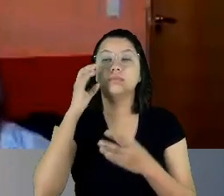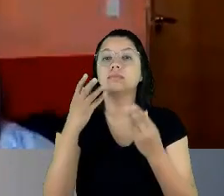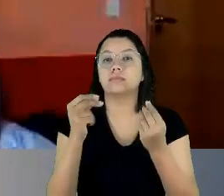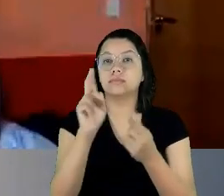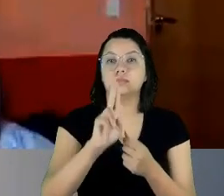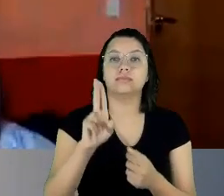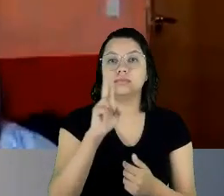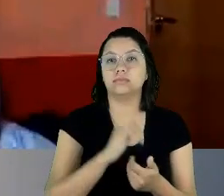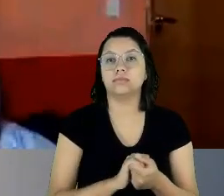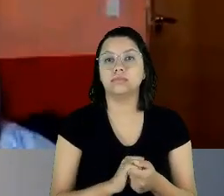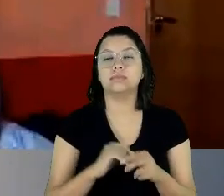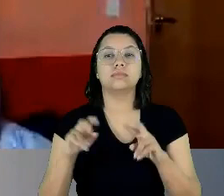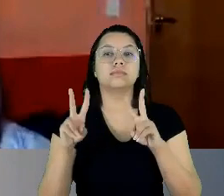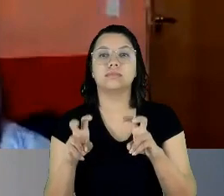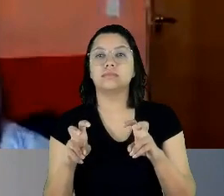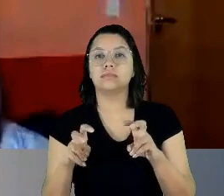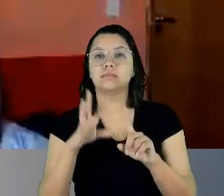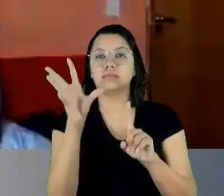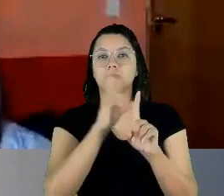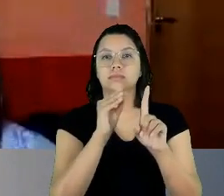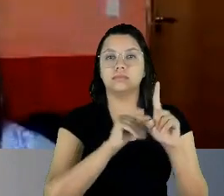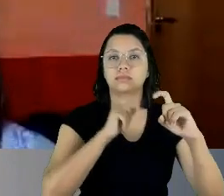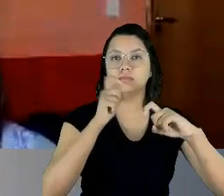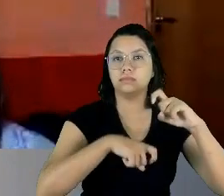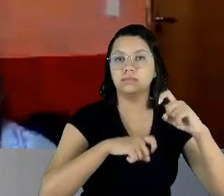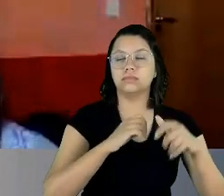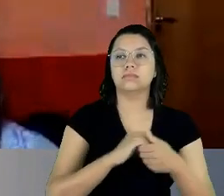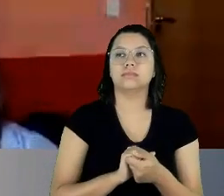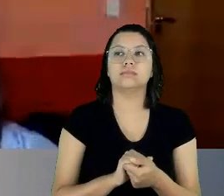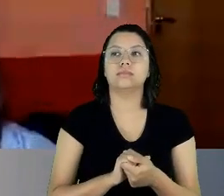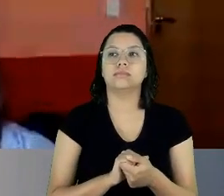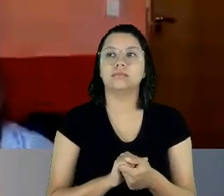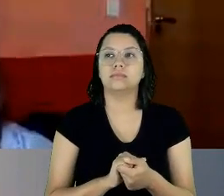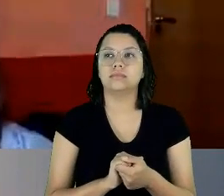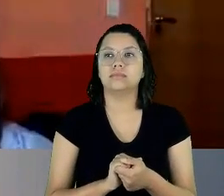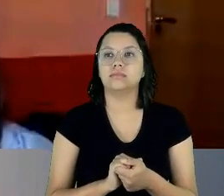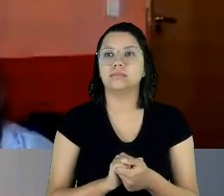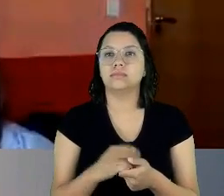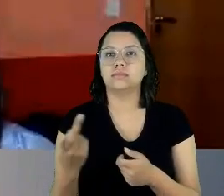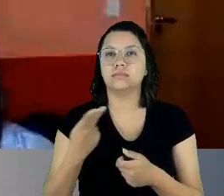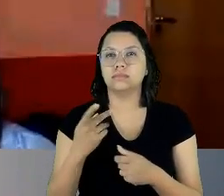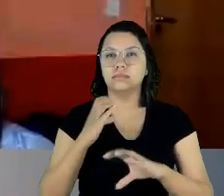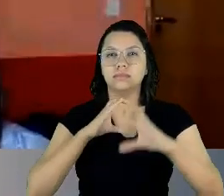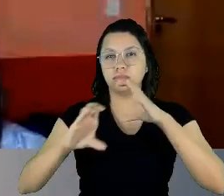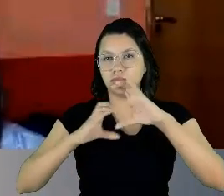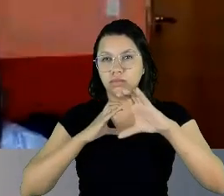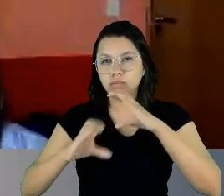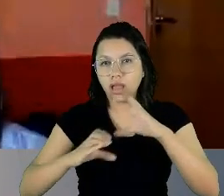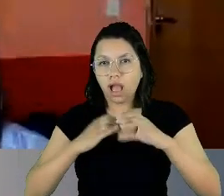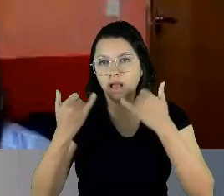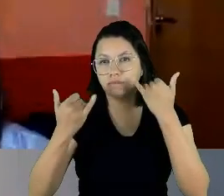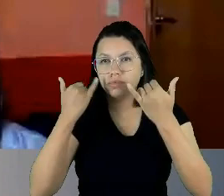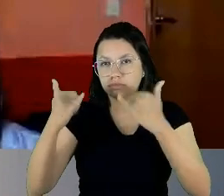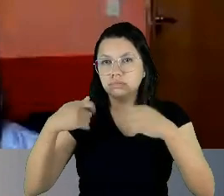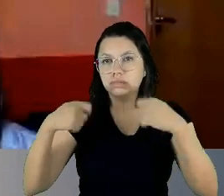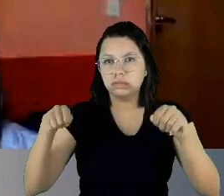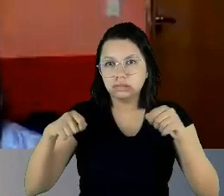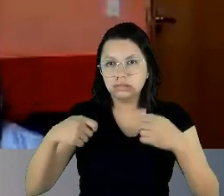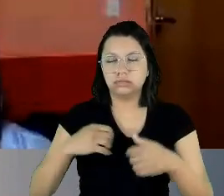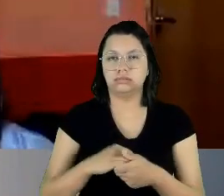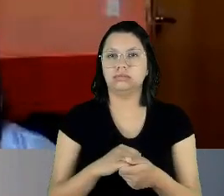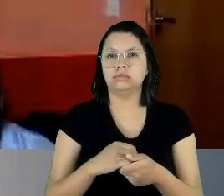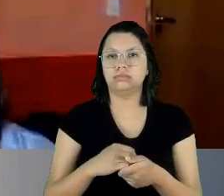bastante útil sobre importunação. A gente precisa se comunicar, né? A informação precisa